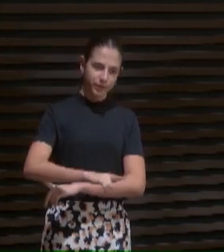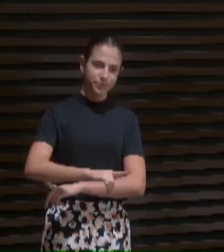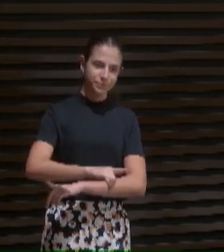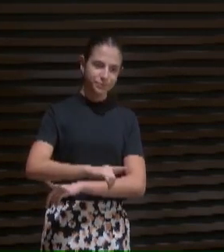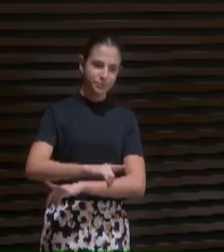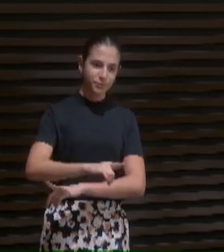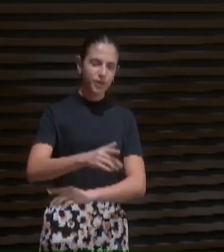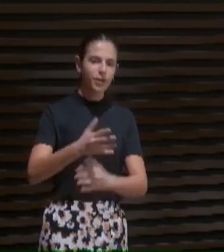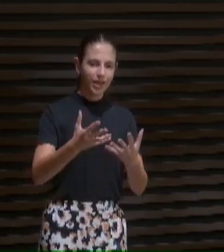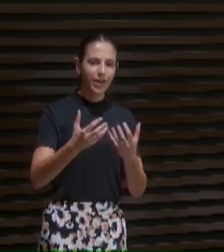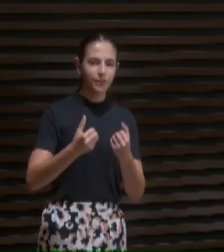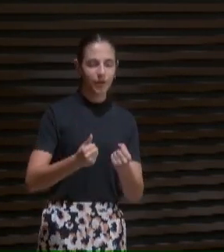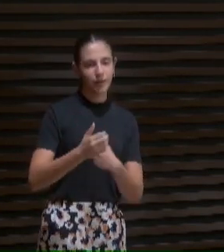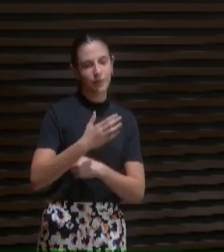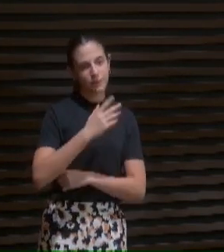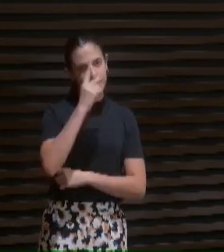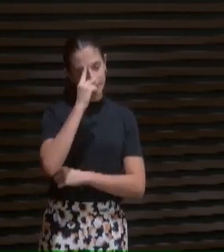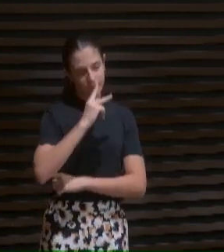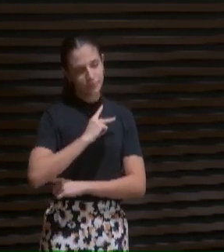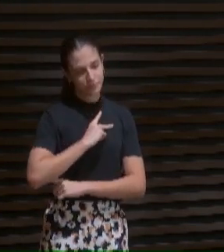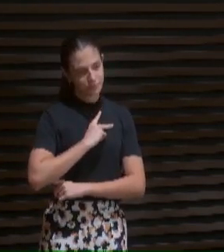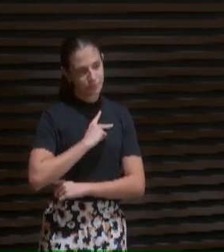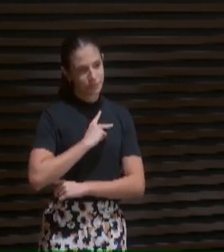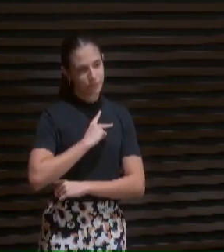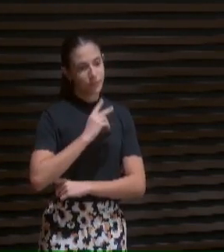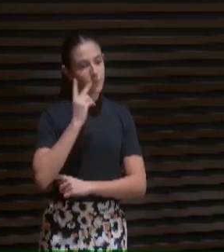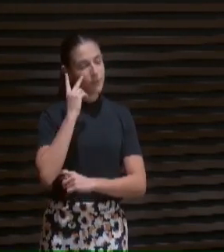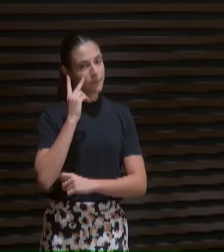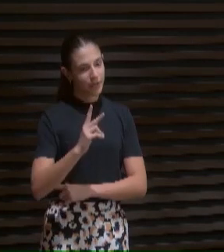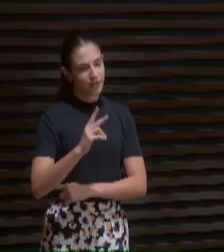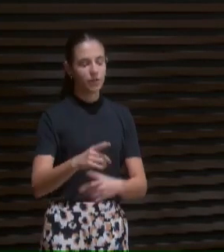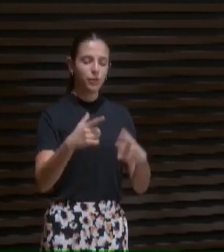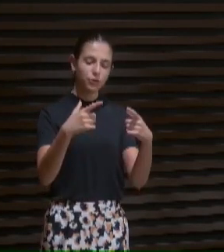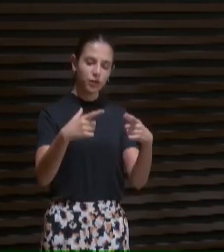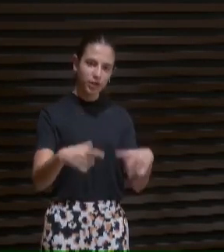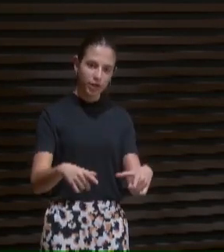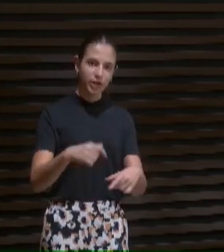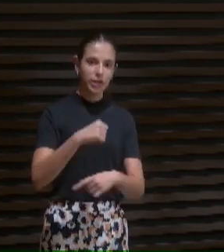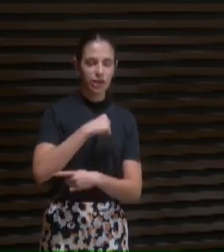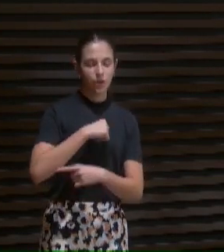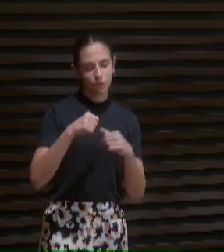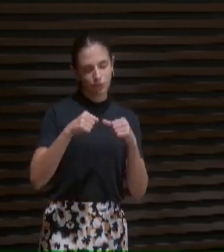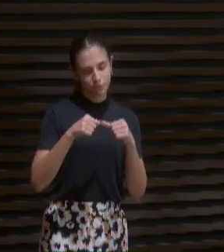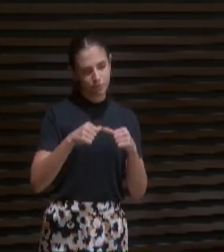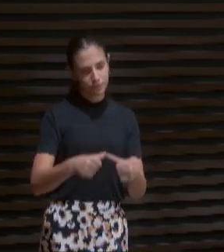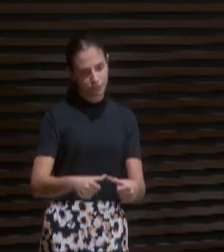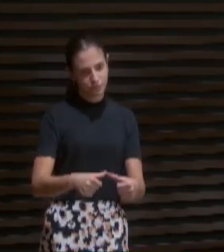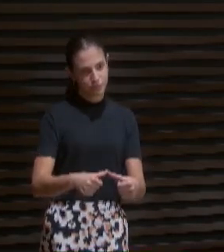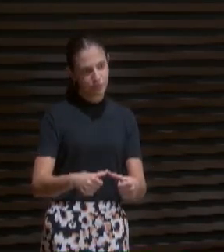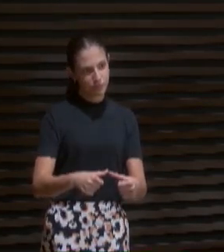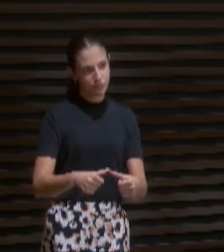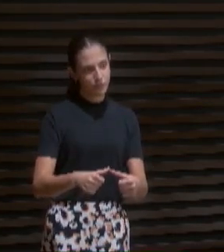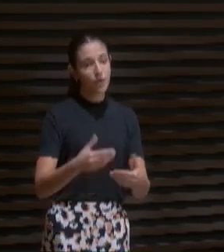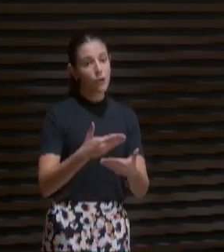e receberei para mim mesmo, para que onde eu estou,